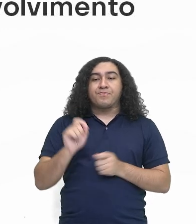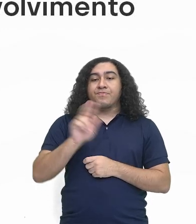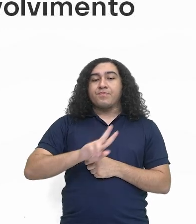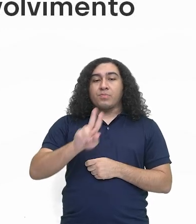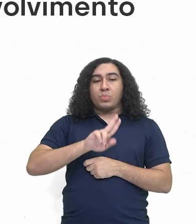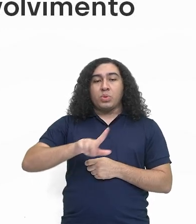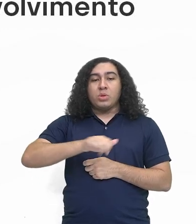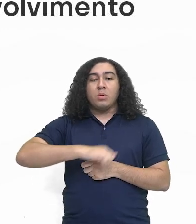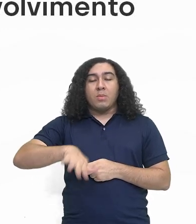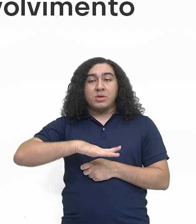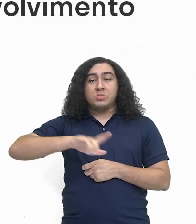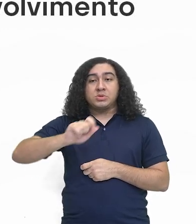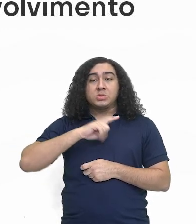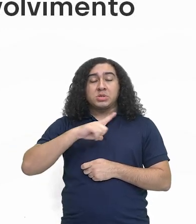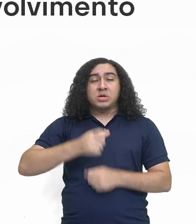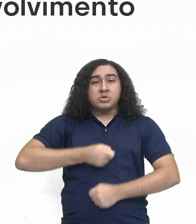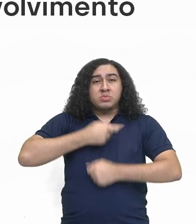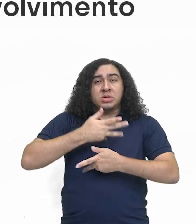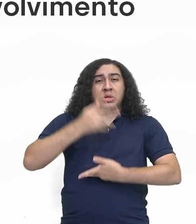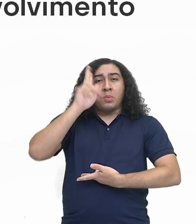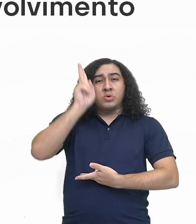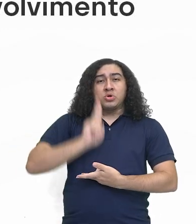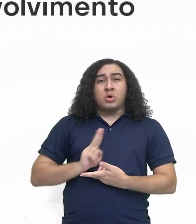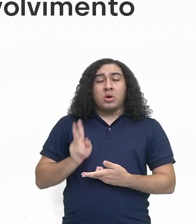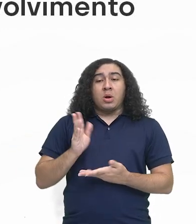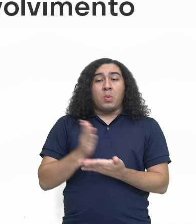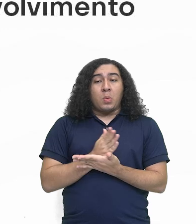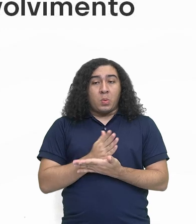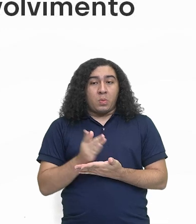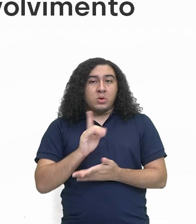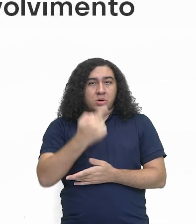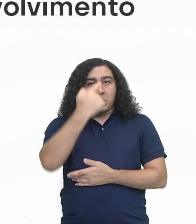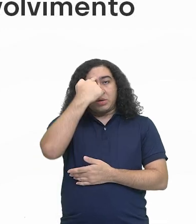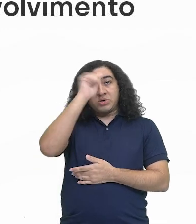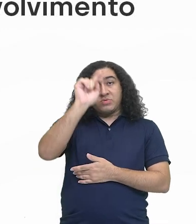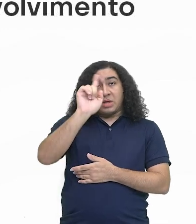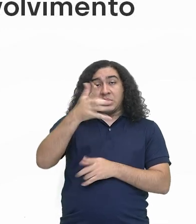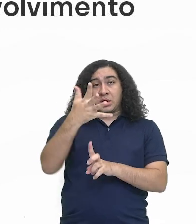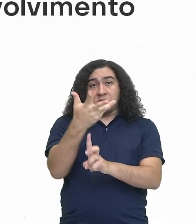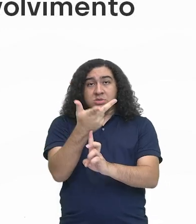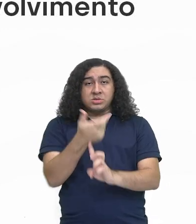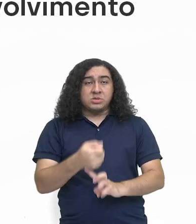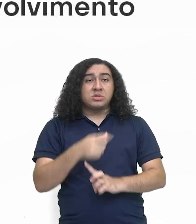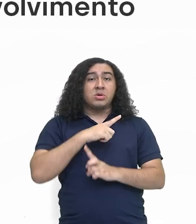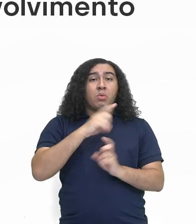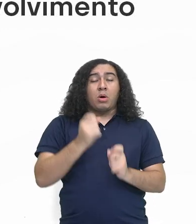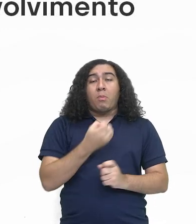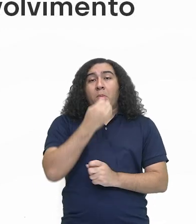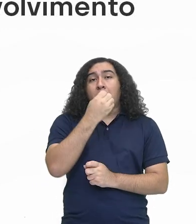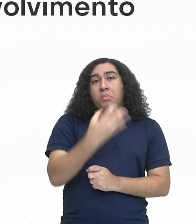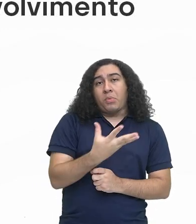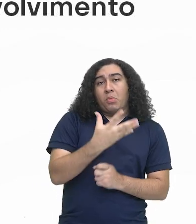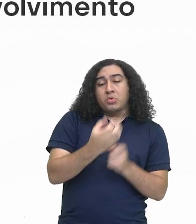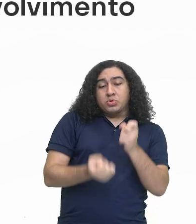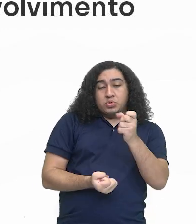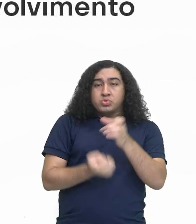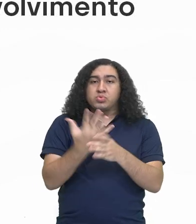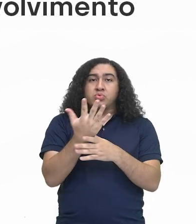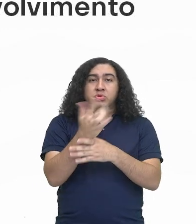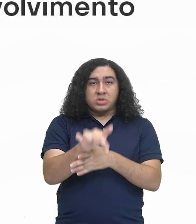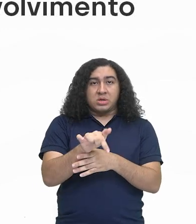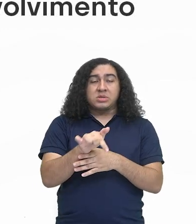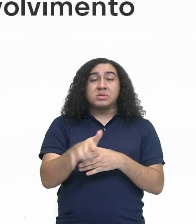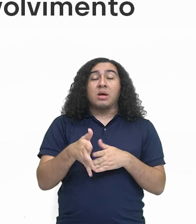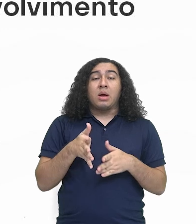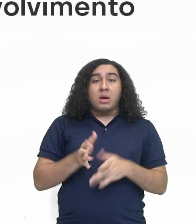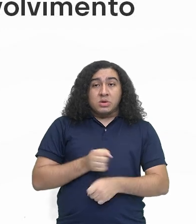ali para contar uma história. Então, a criatividade artística ela vai, de fato, vir à tona durante essas